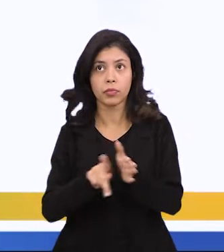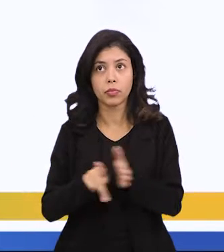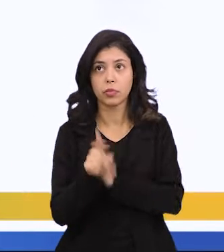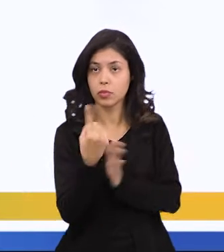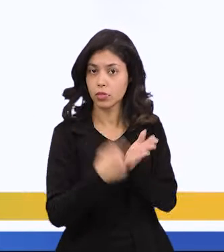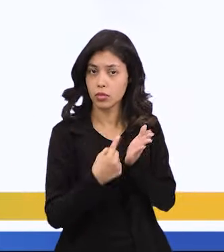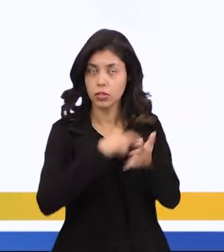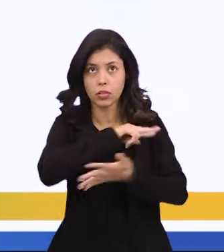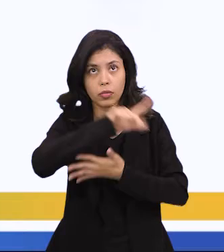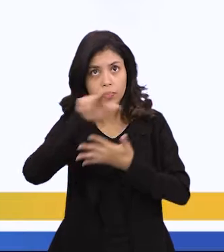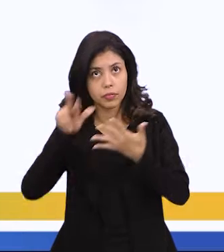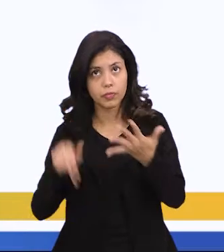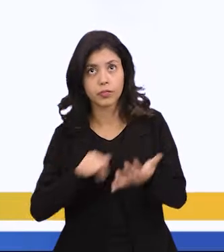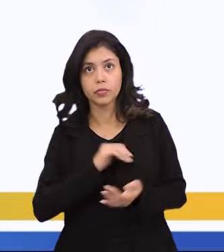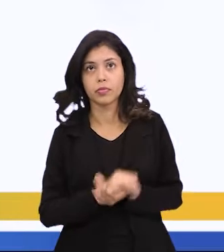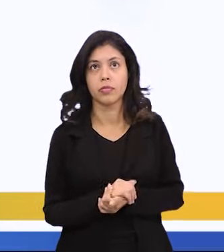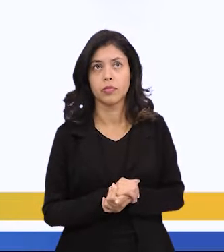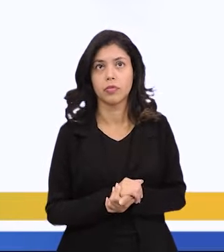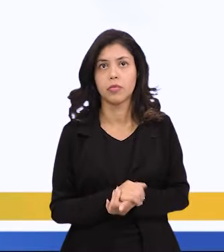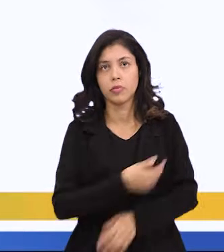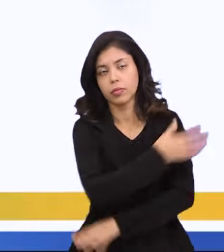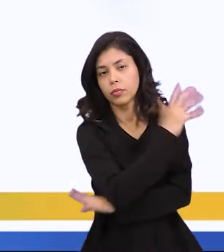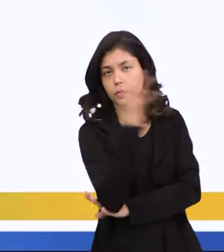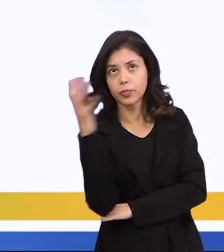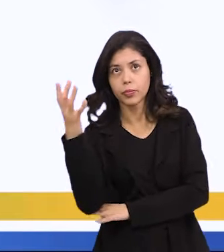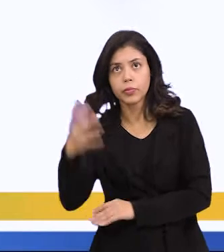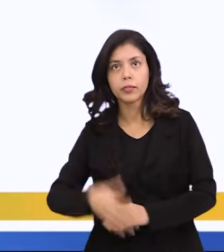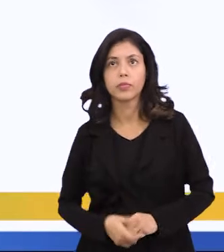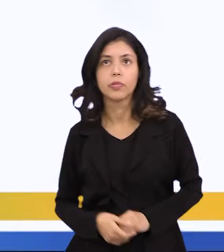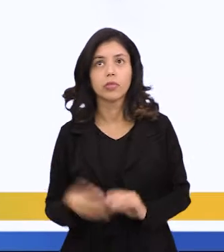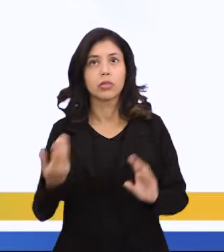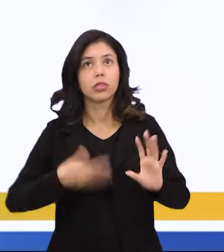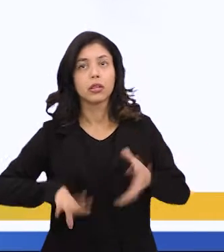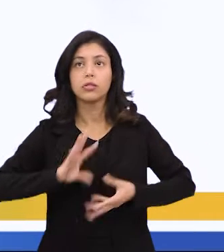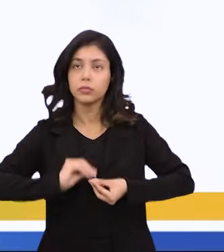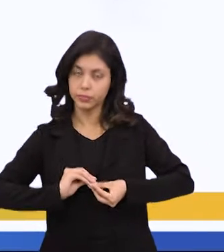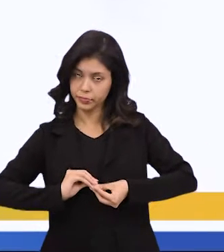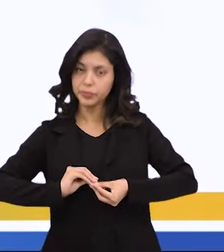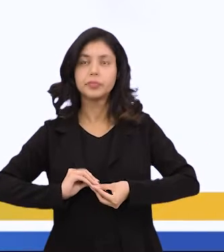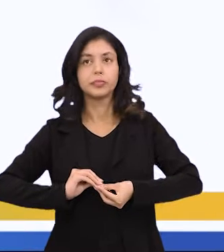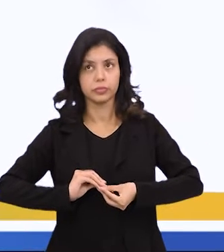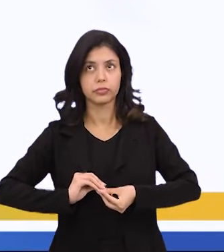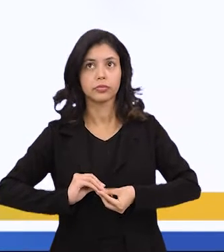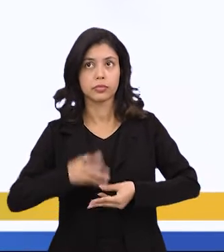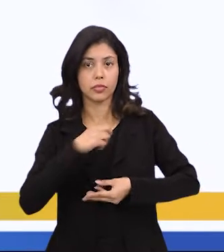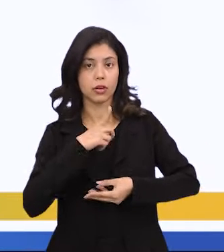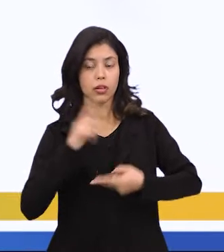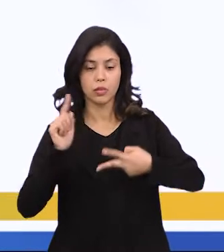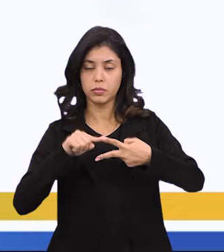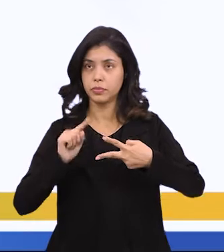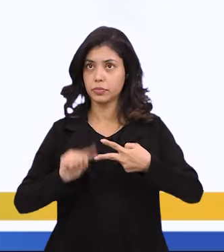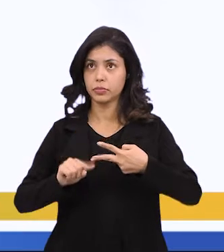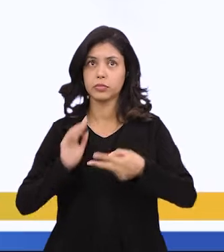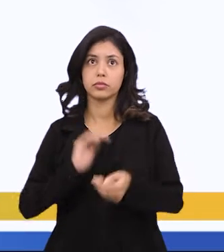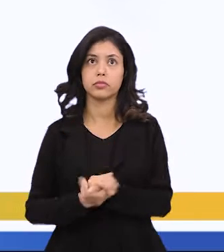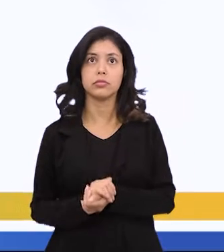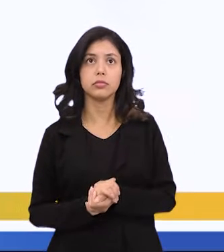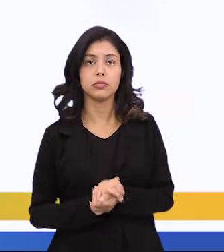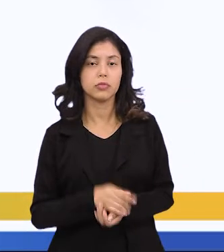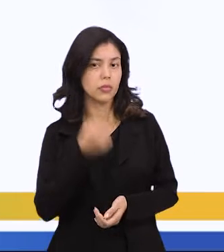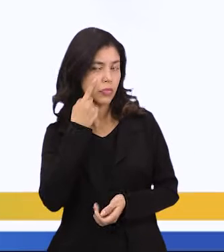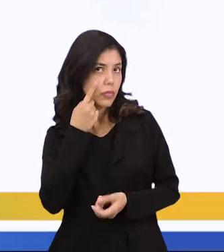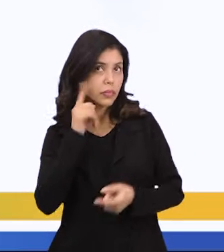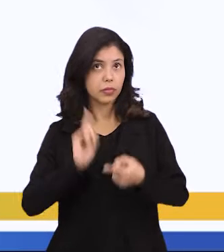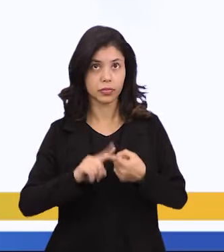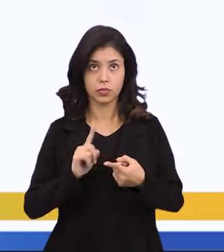a diversas condições do ambiente. Resumidamente, nós temos duas. Vamos ver